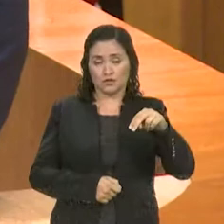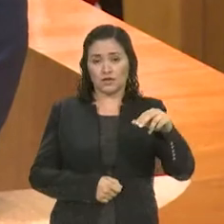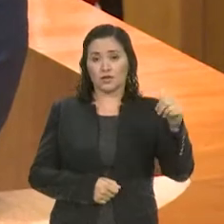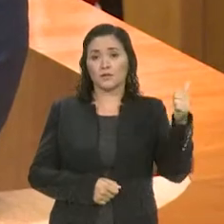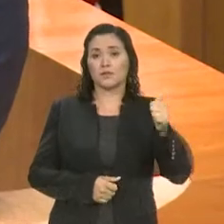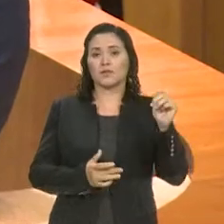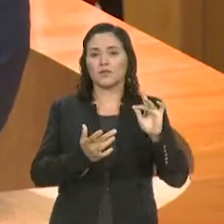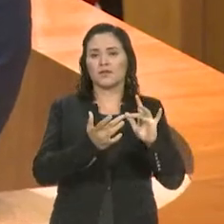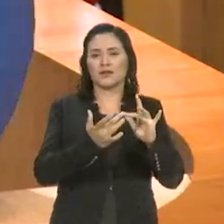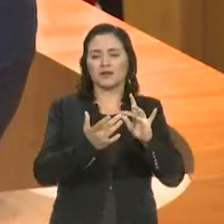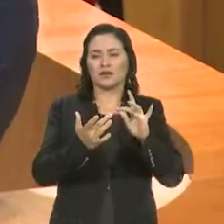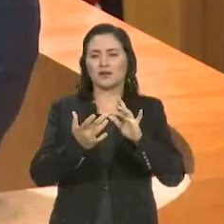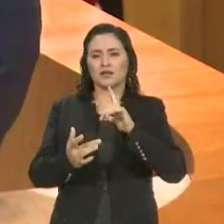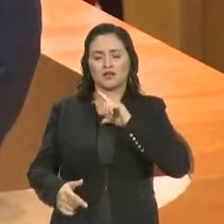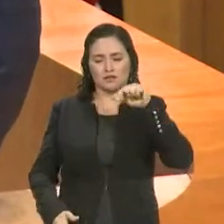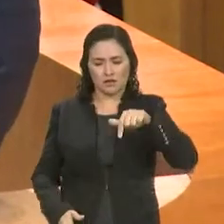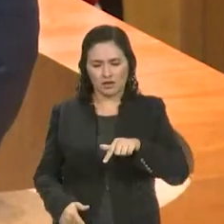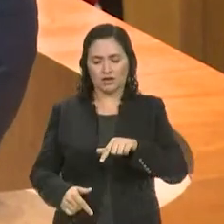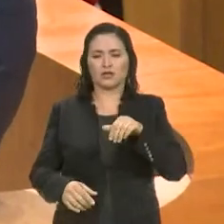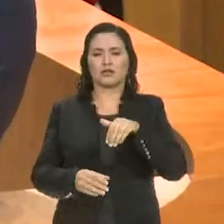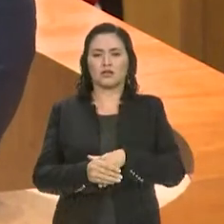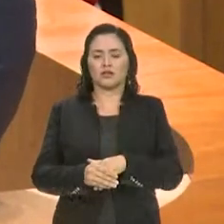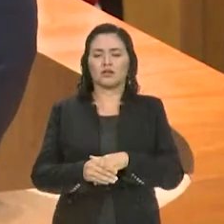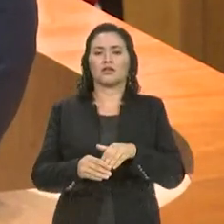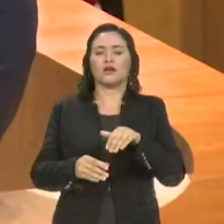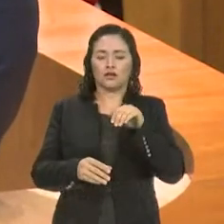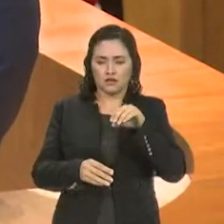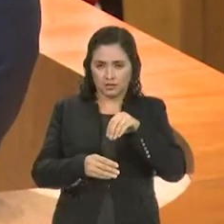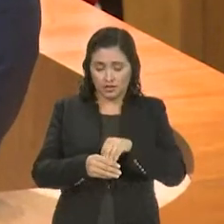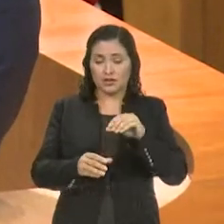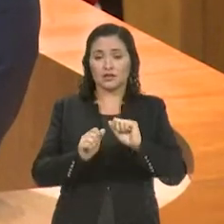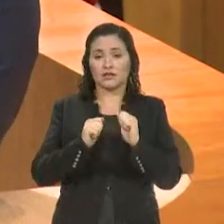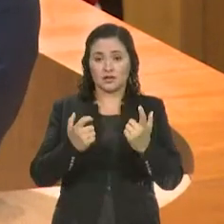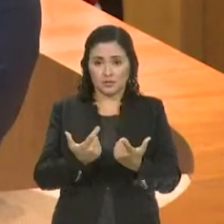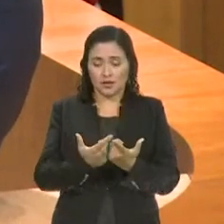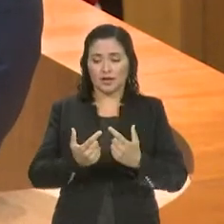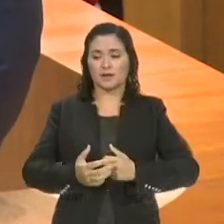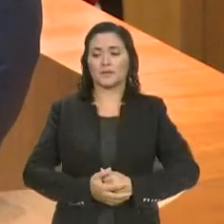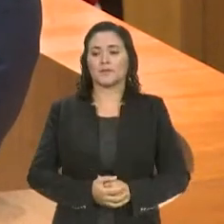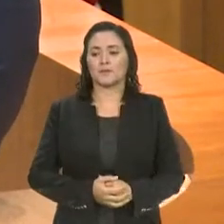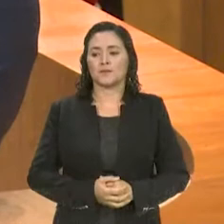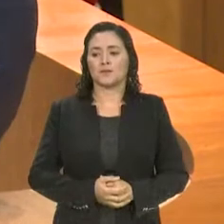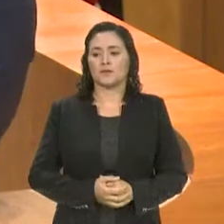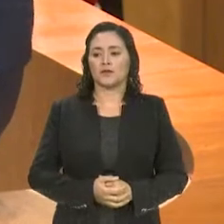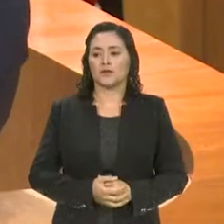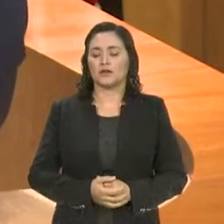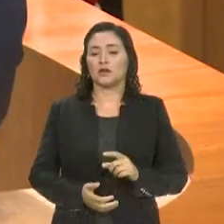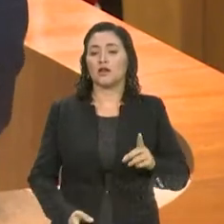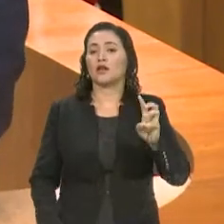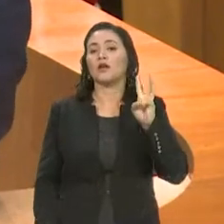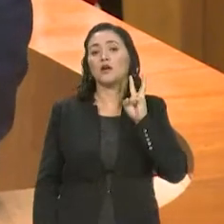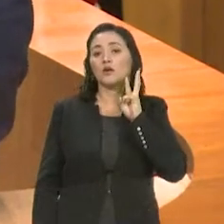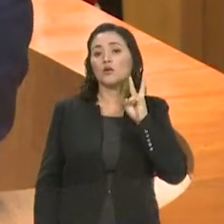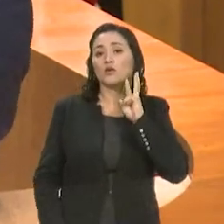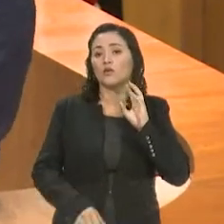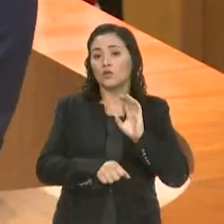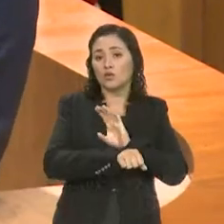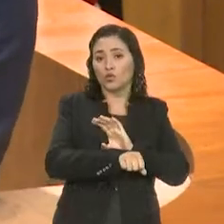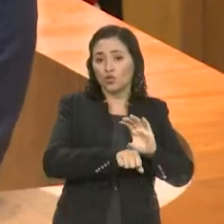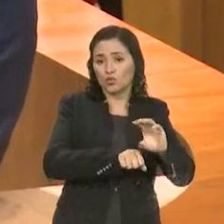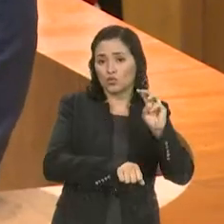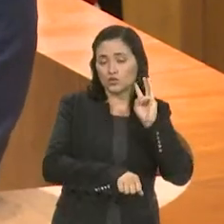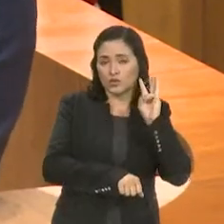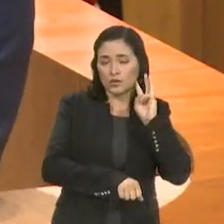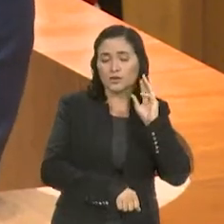tive. E um dos primeiros contatos que eu tive, e foi receber, estava no Consuelo nesse dia, quando o